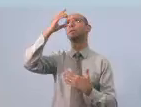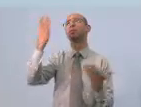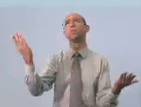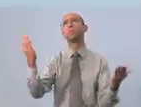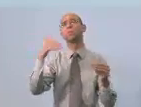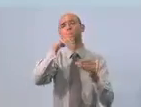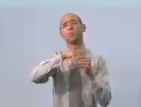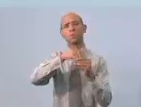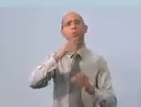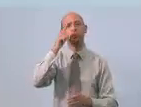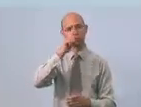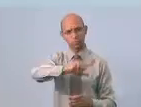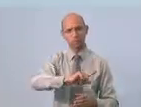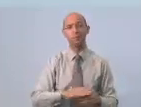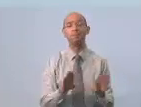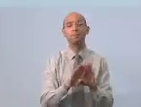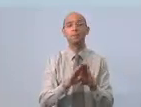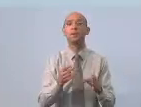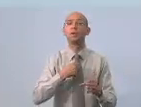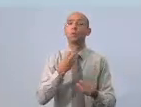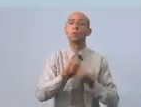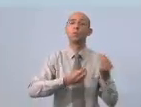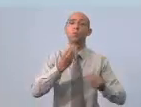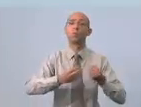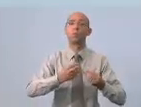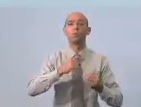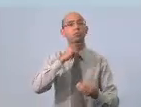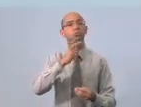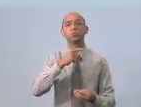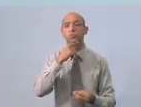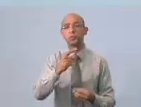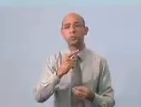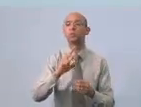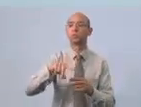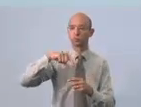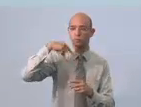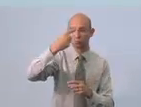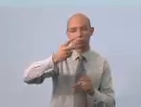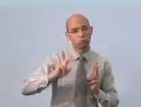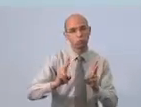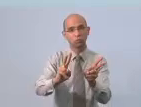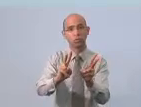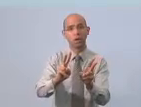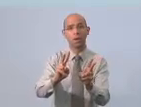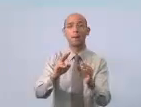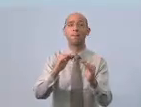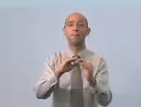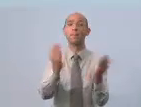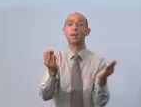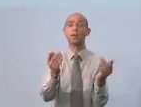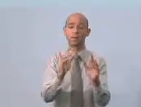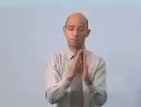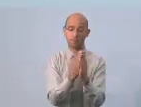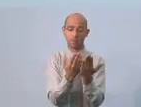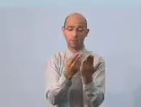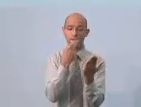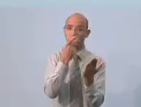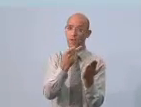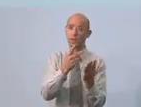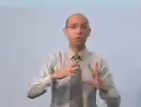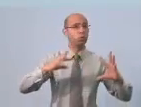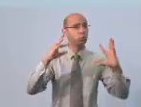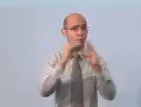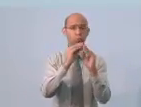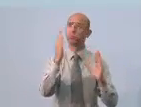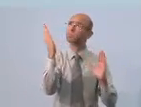eleições, apesar de não ter sido reeleito, mas a Bíblia diz que tudo, em tudo, dai